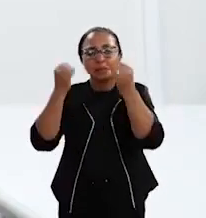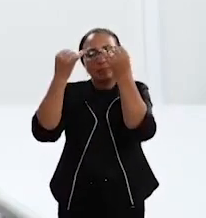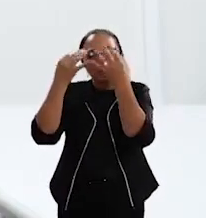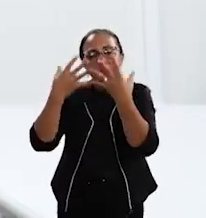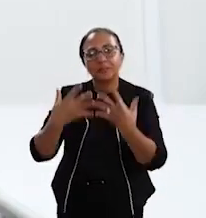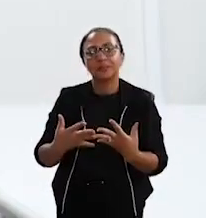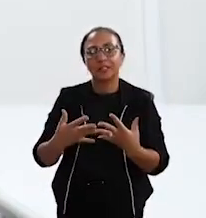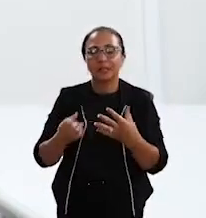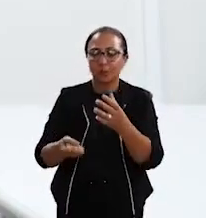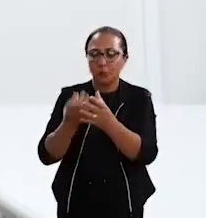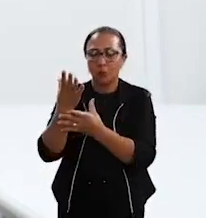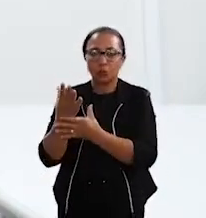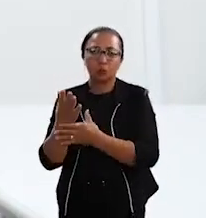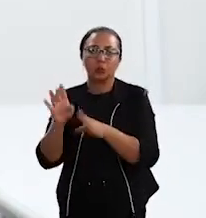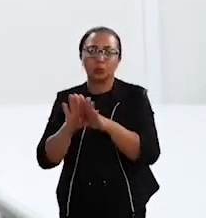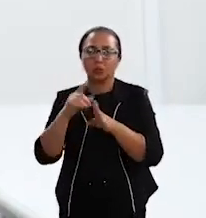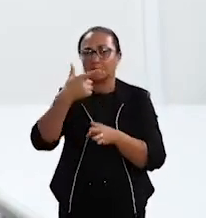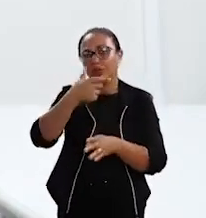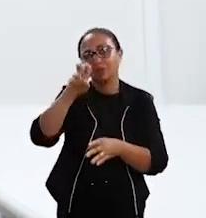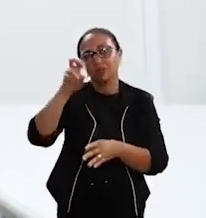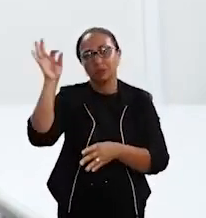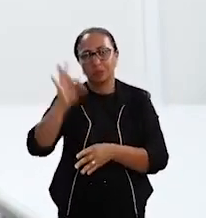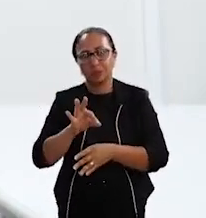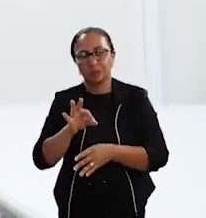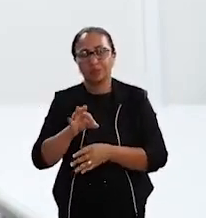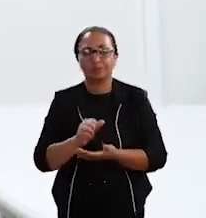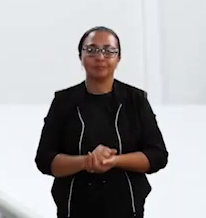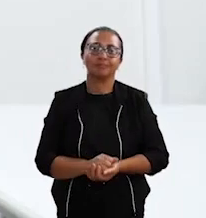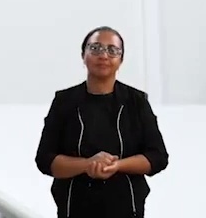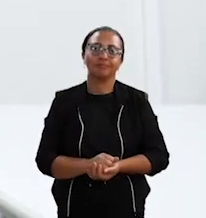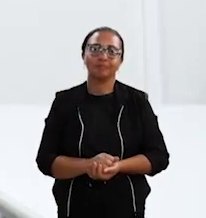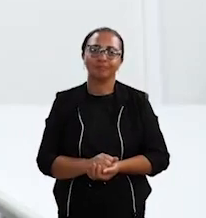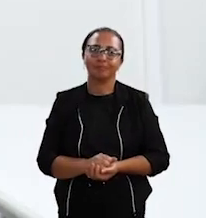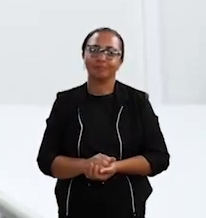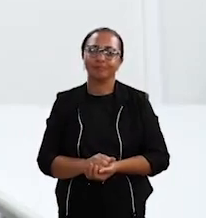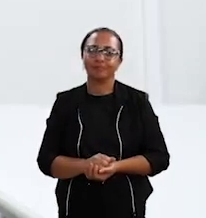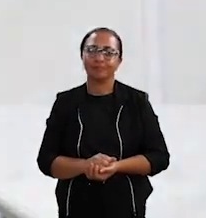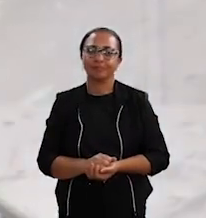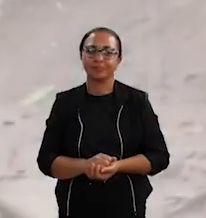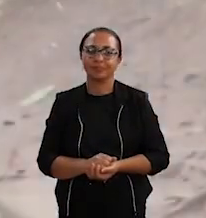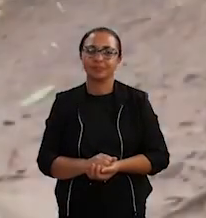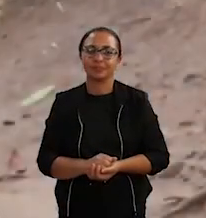mais detalhada, isso aparecia em 25% dos posts.